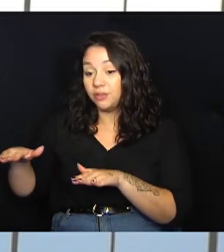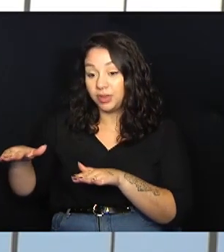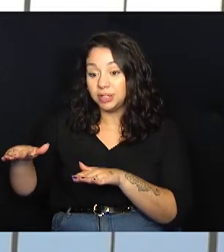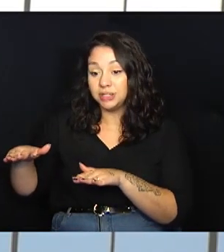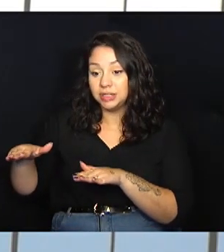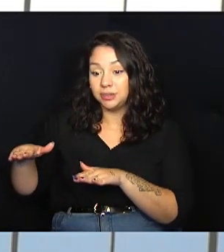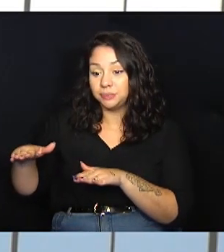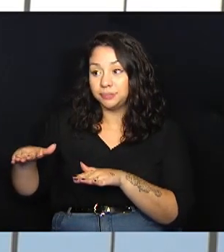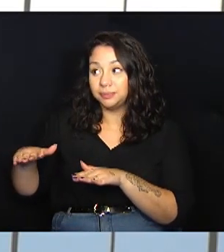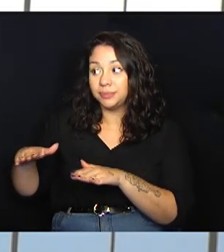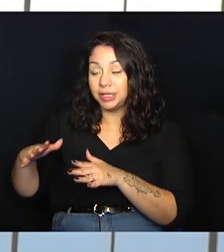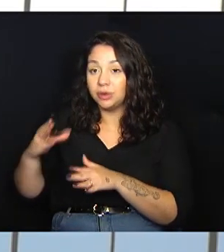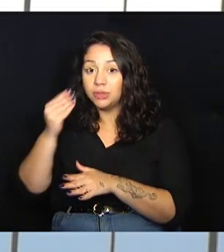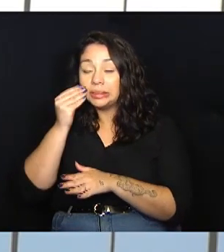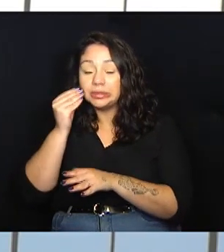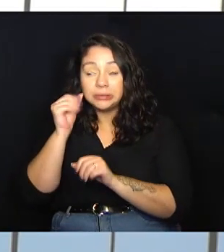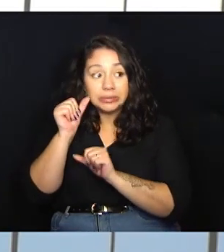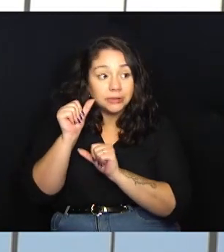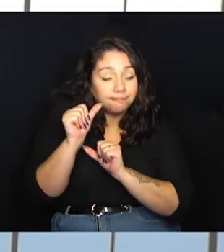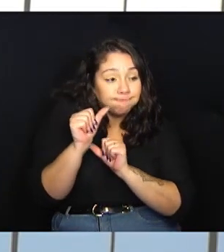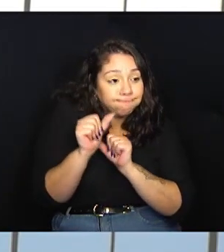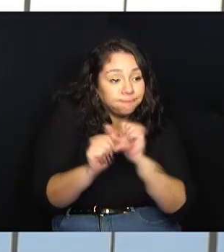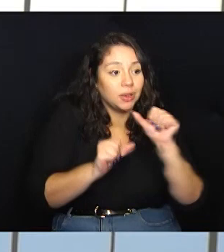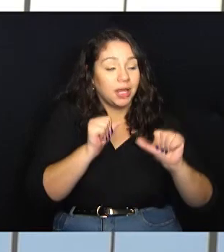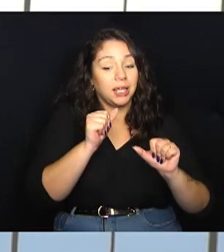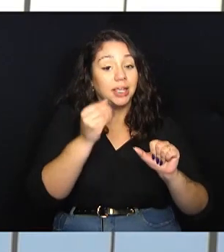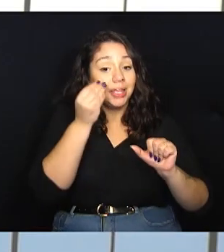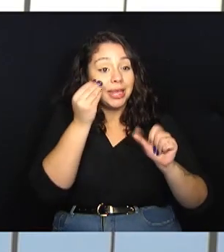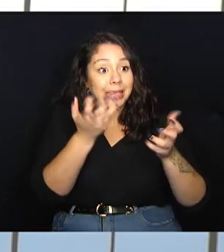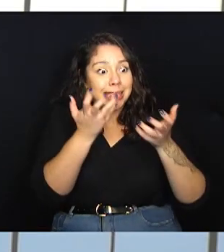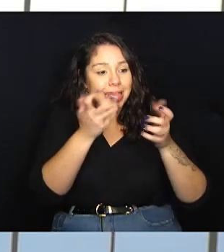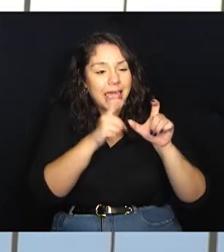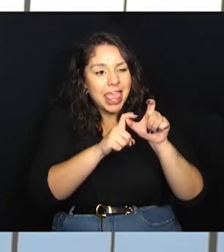Estamos transicionando pela independência,